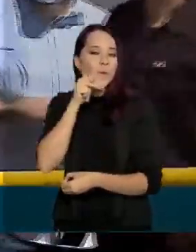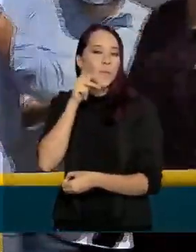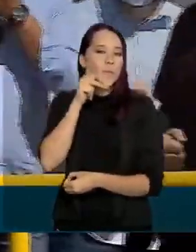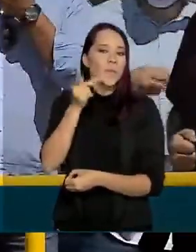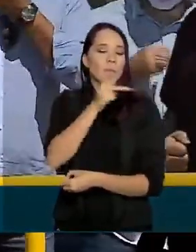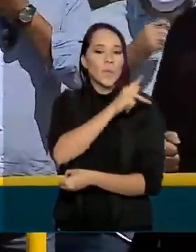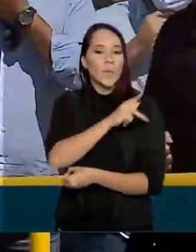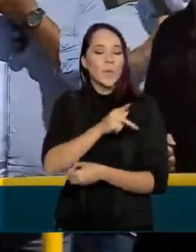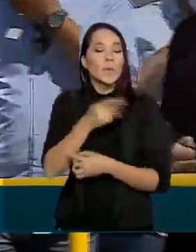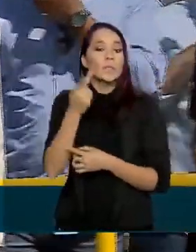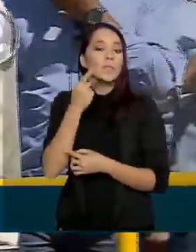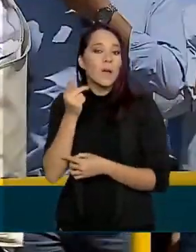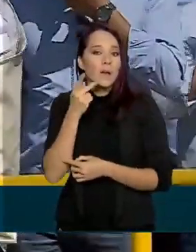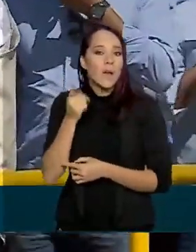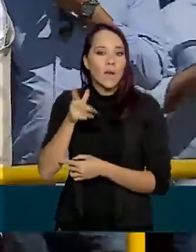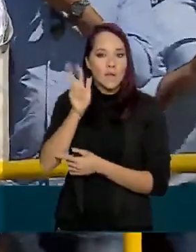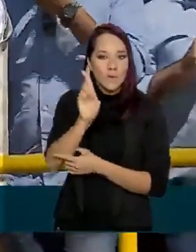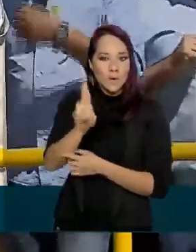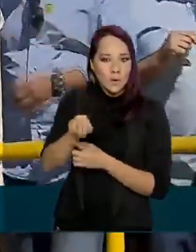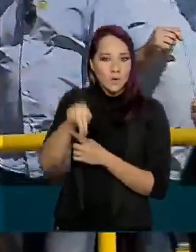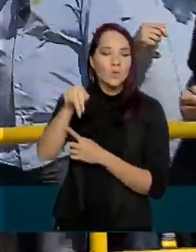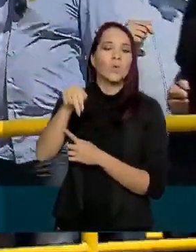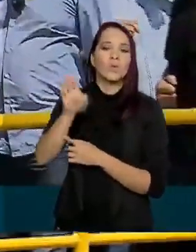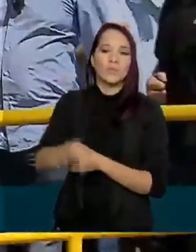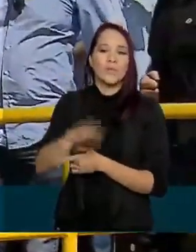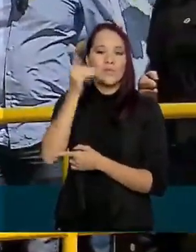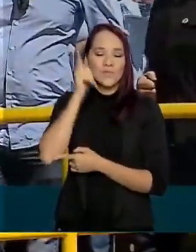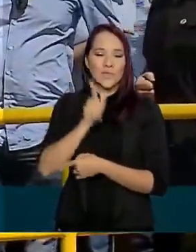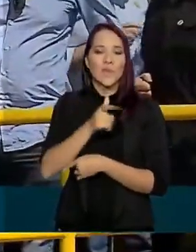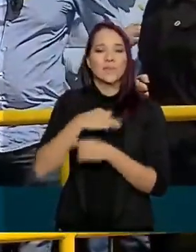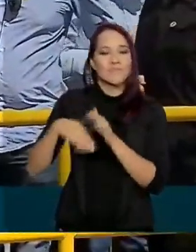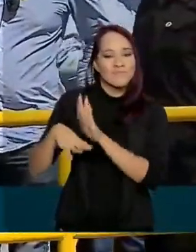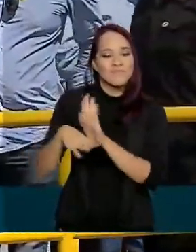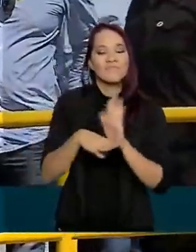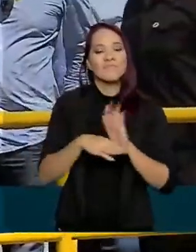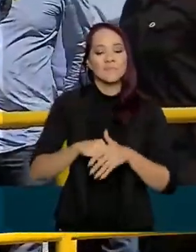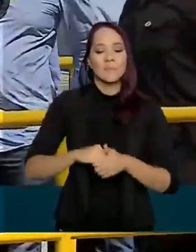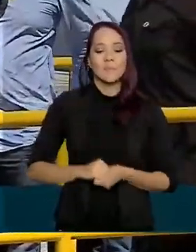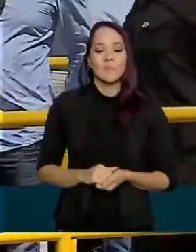ceará e rio grande do norte sejam beneficiadas